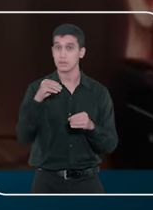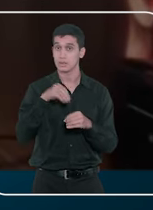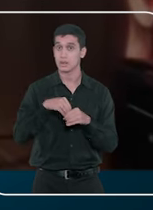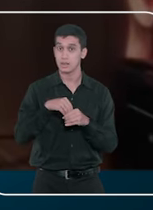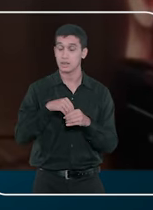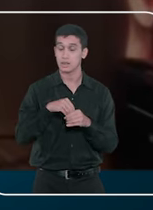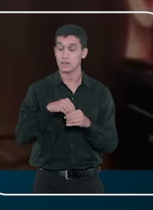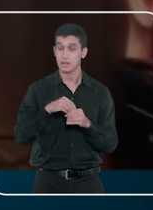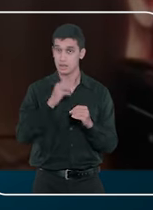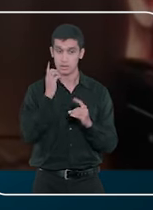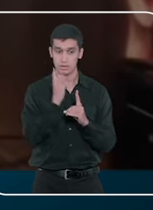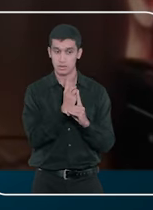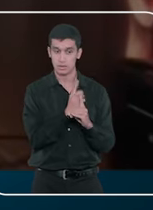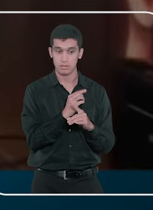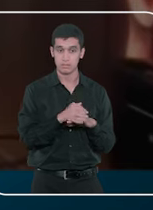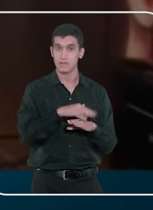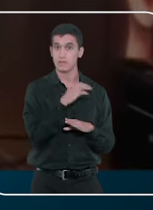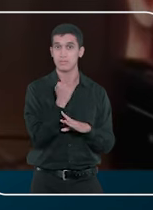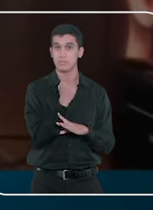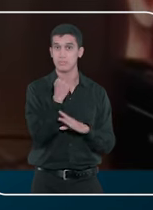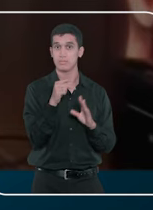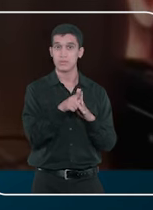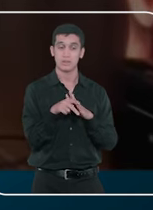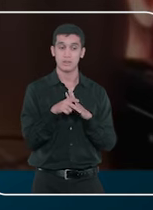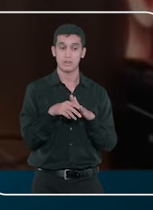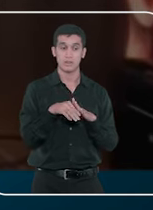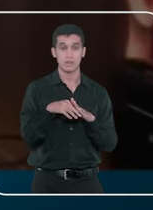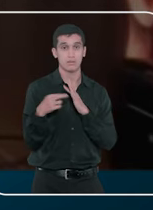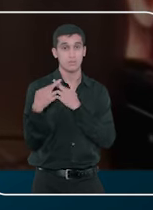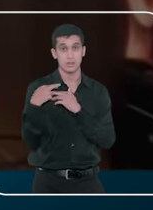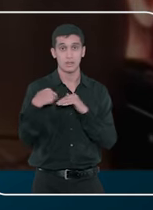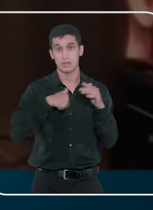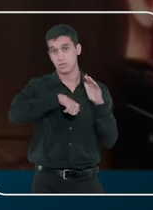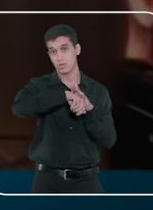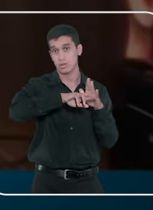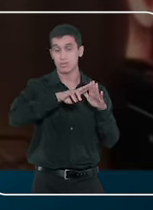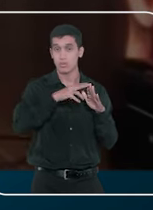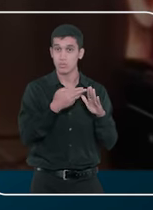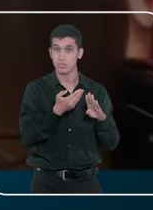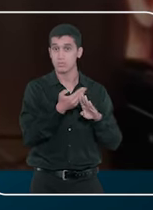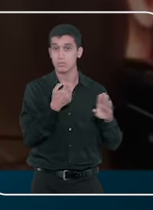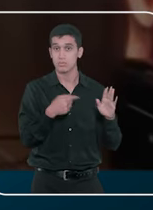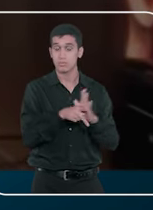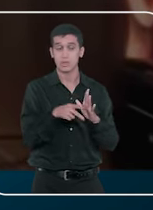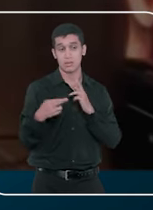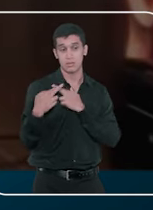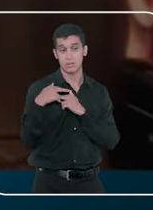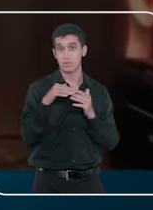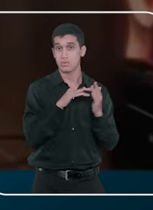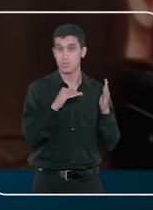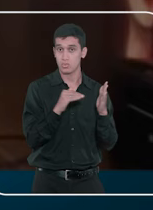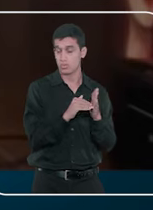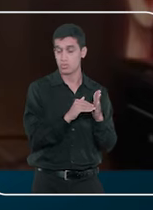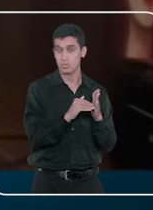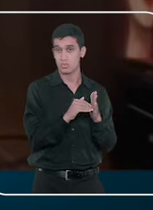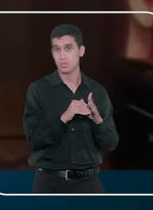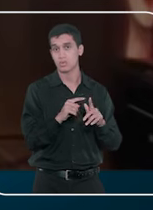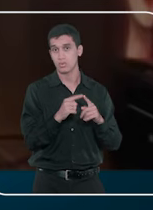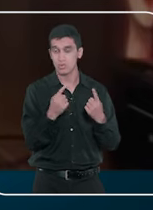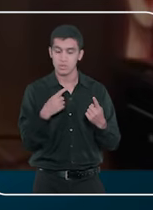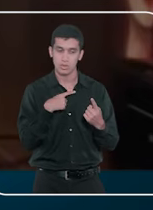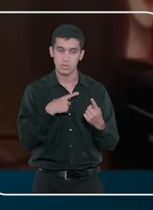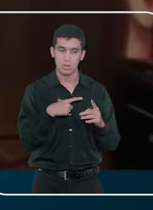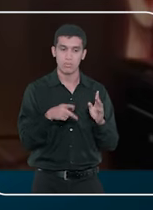menos intensa de responsabilidade criminal ou mesmo afastamento dessa responsabilidade, seja